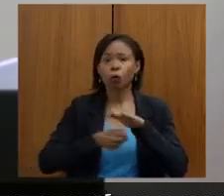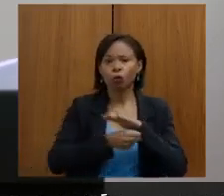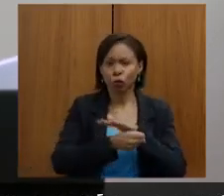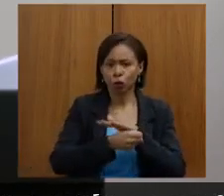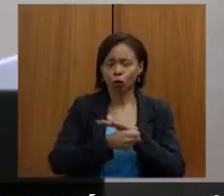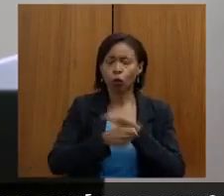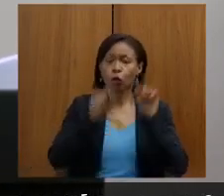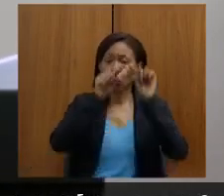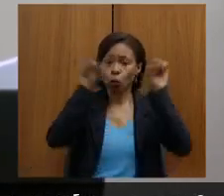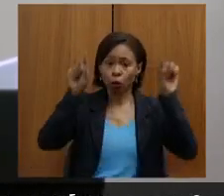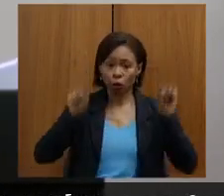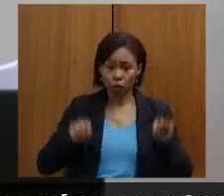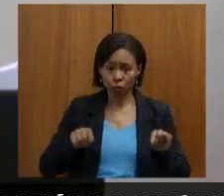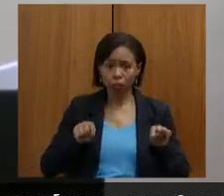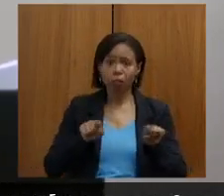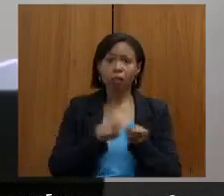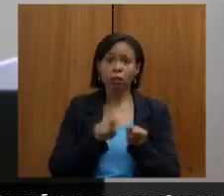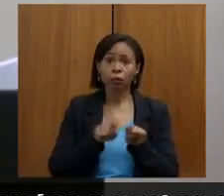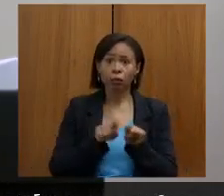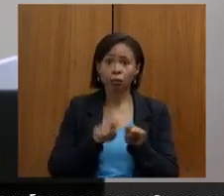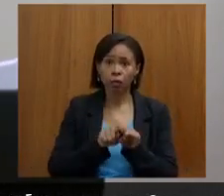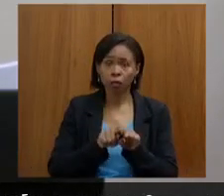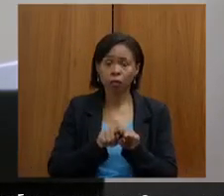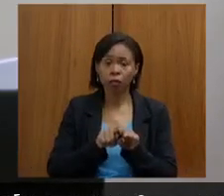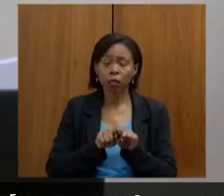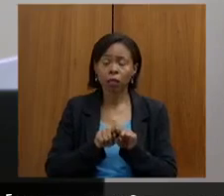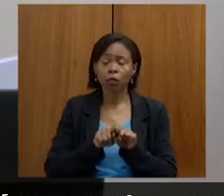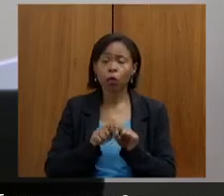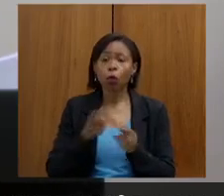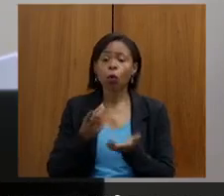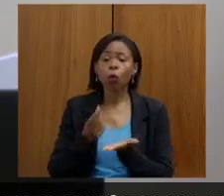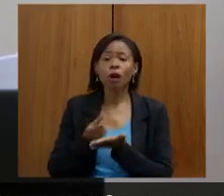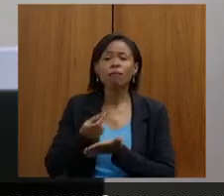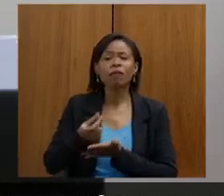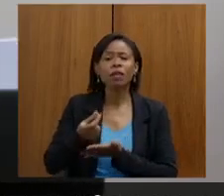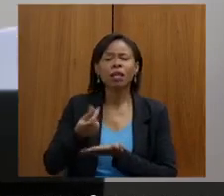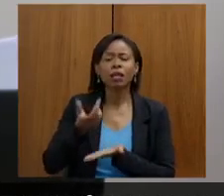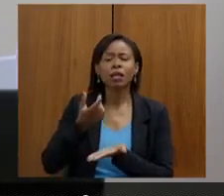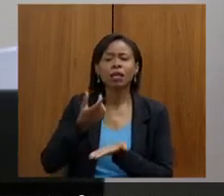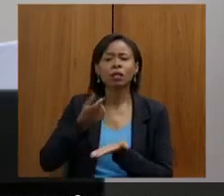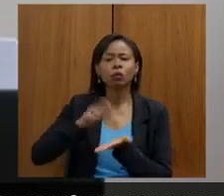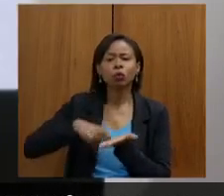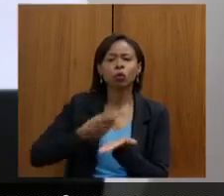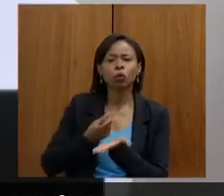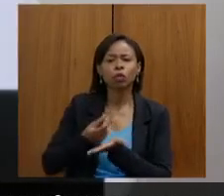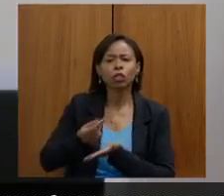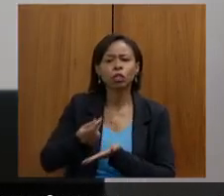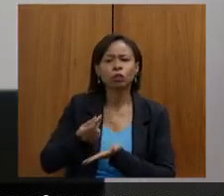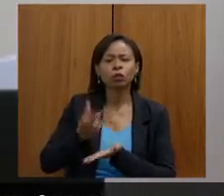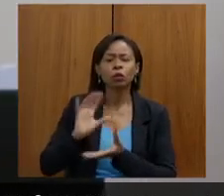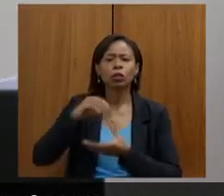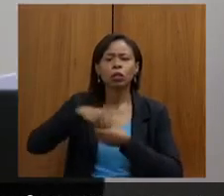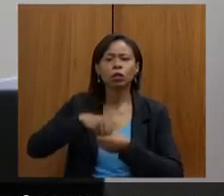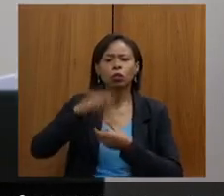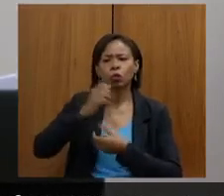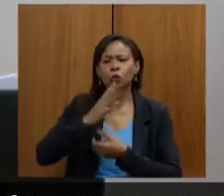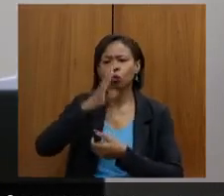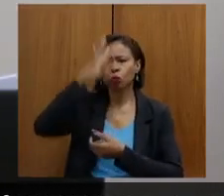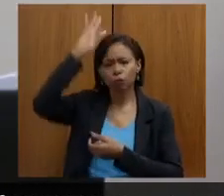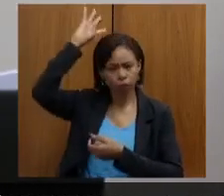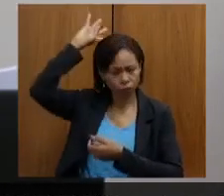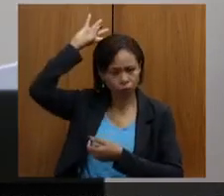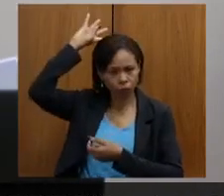consequente redução do Déficit de efetivo no Corpo de Bombeiros Militar considerando